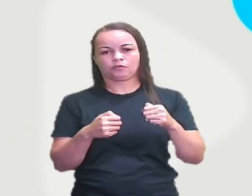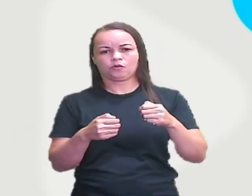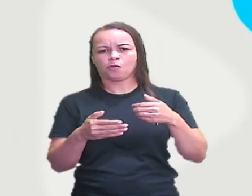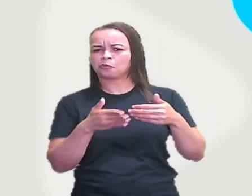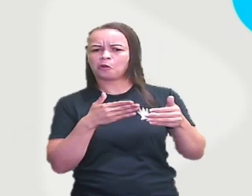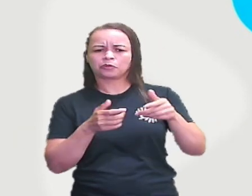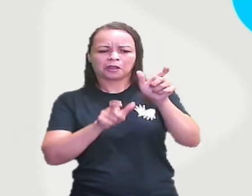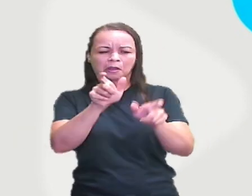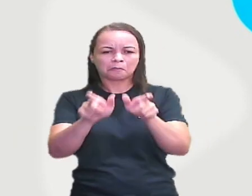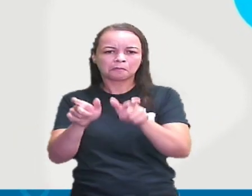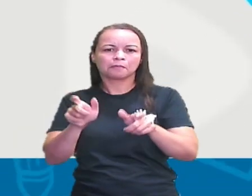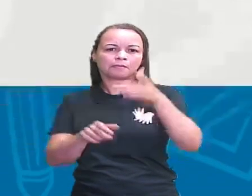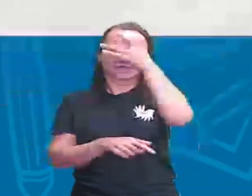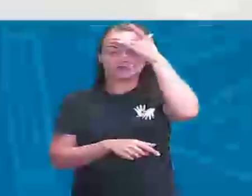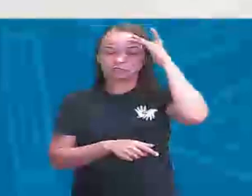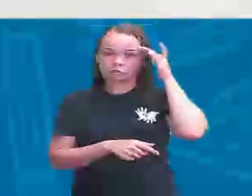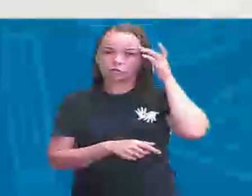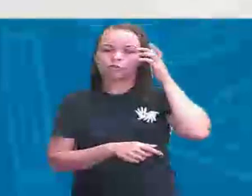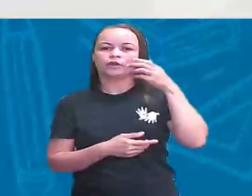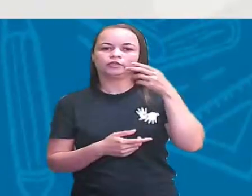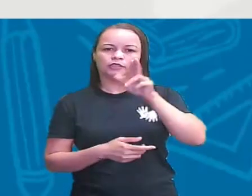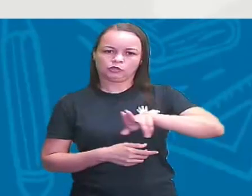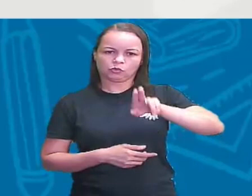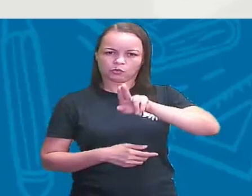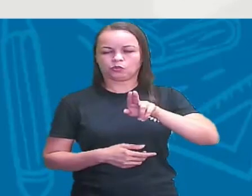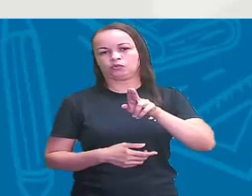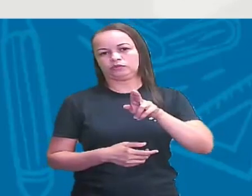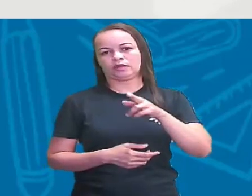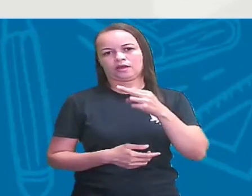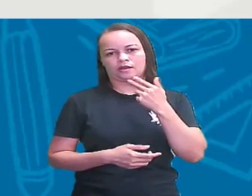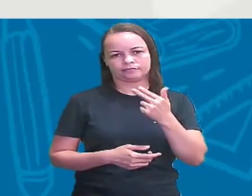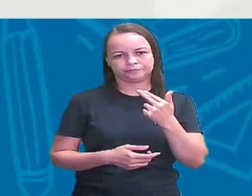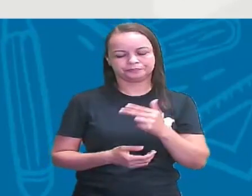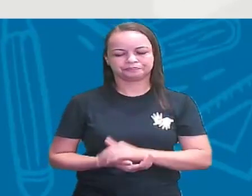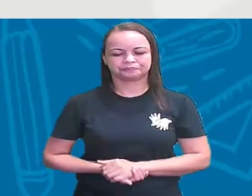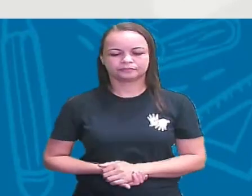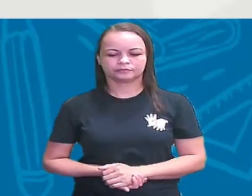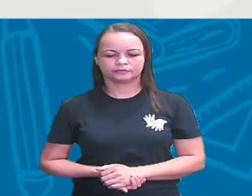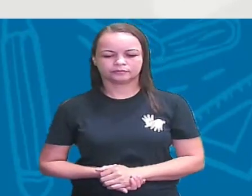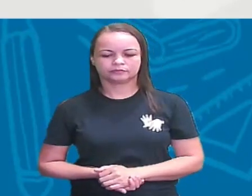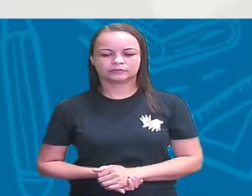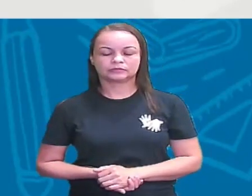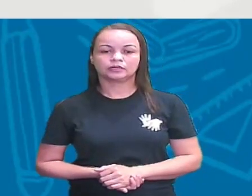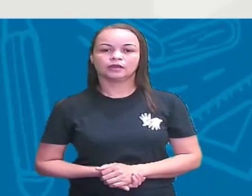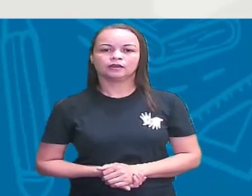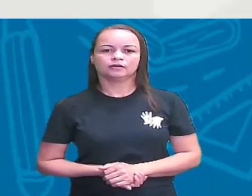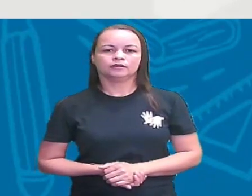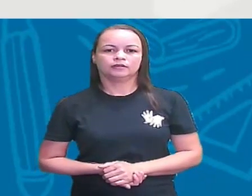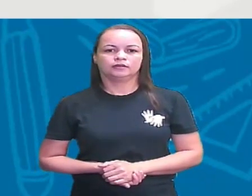falante do idioma utilizado. Okay? Então, olha, nós temos aqui